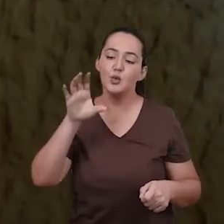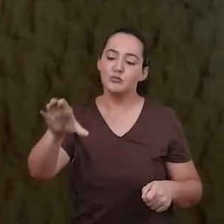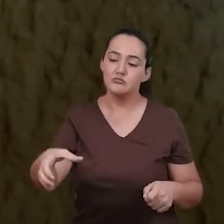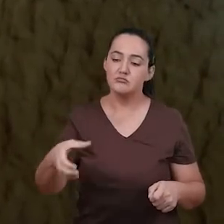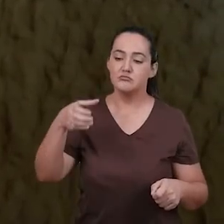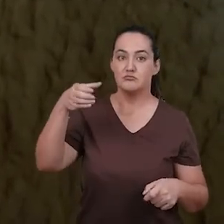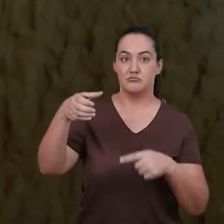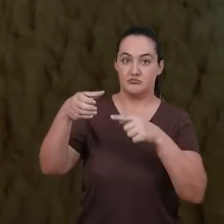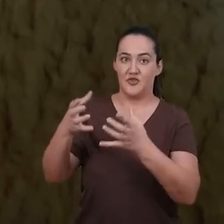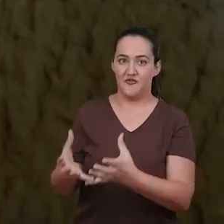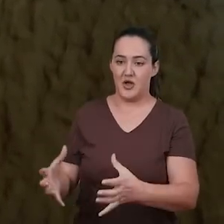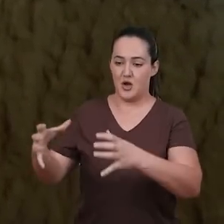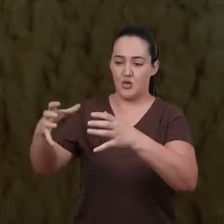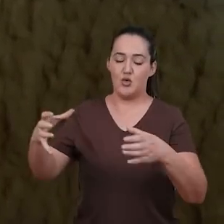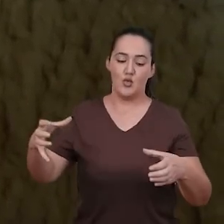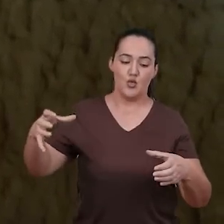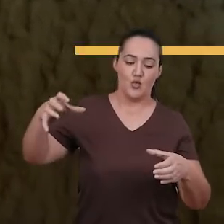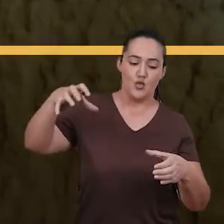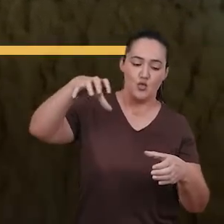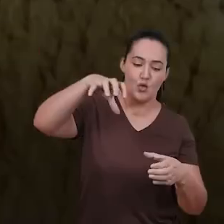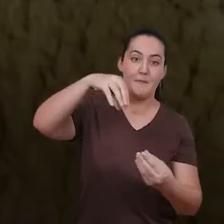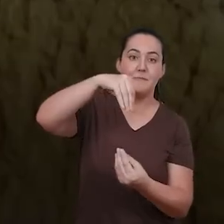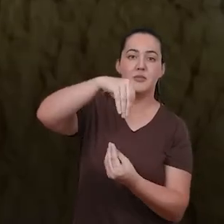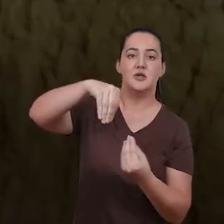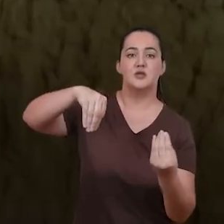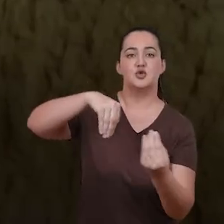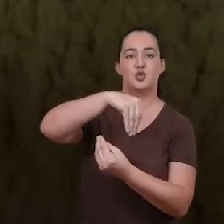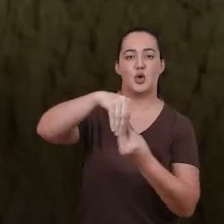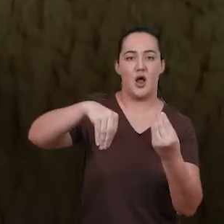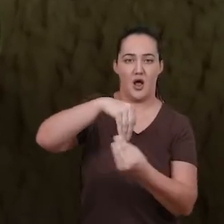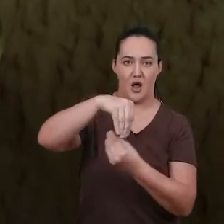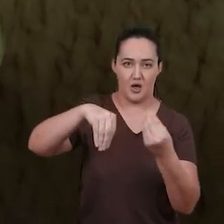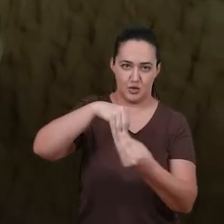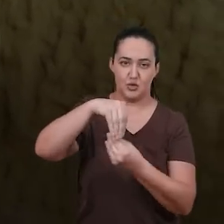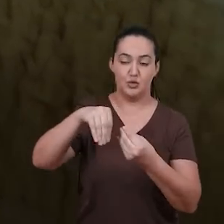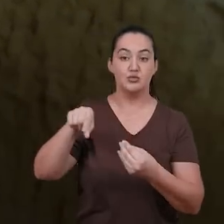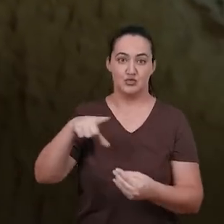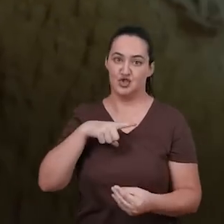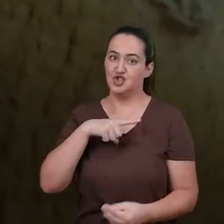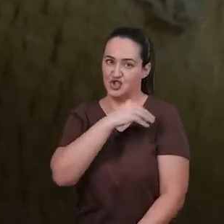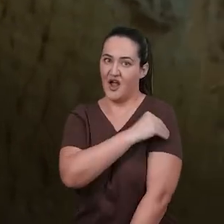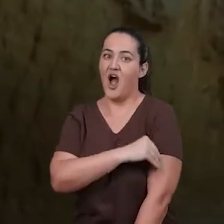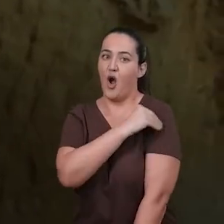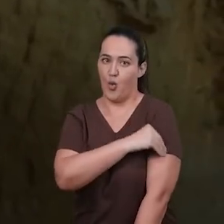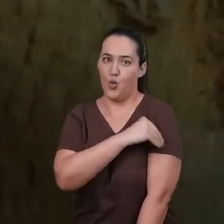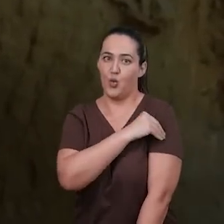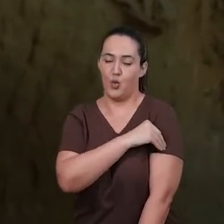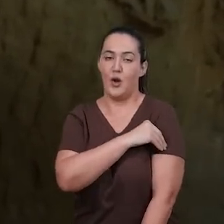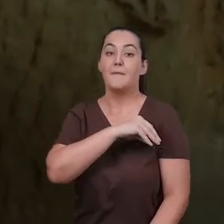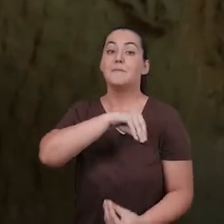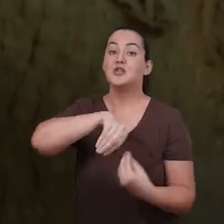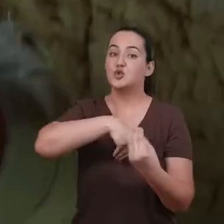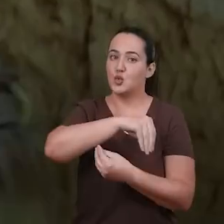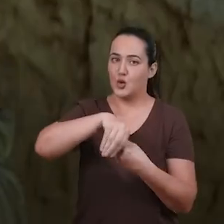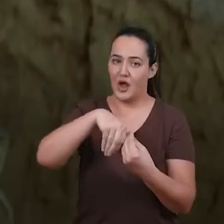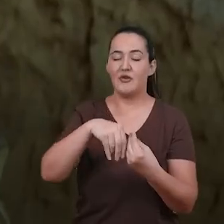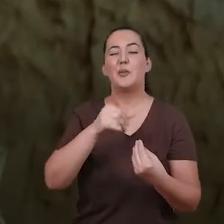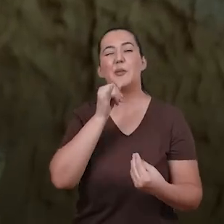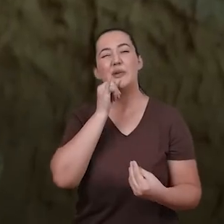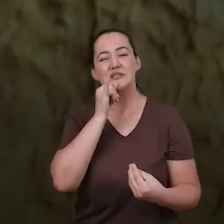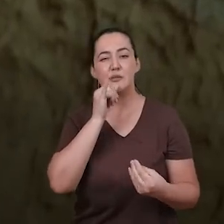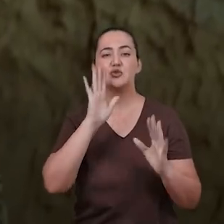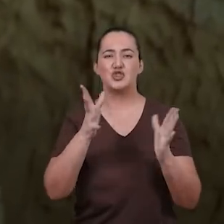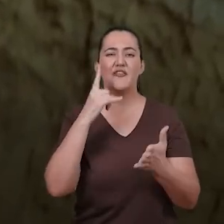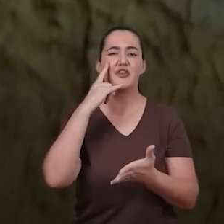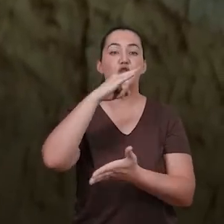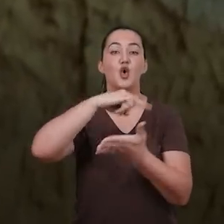era importantíssimo, porque eles sempre tomavam um pouco do vinho alcoolizado com água. A medida